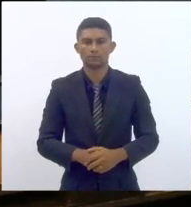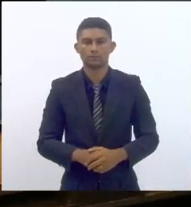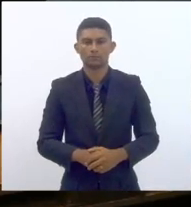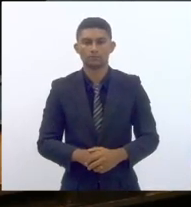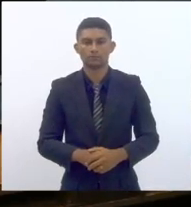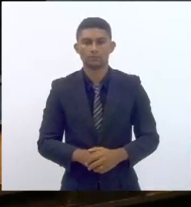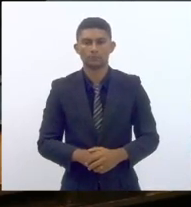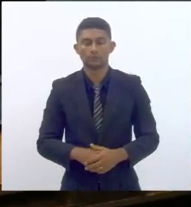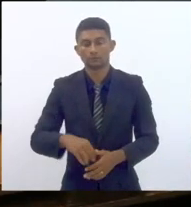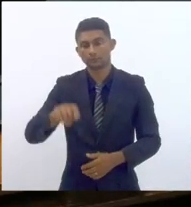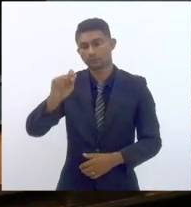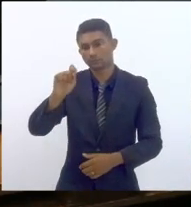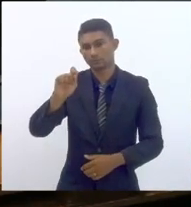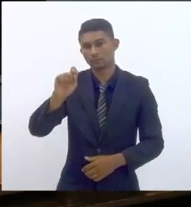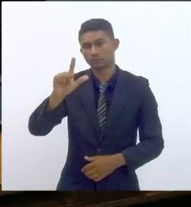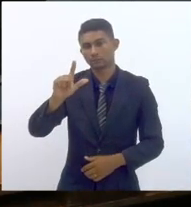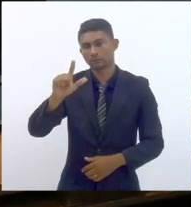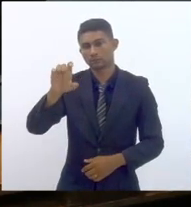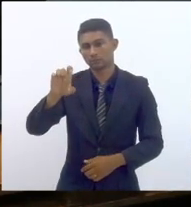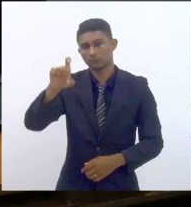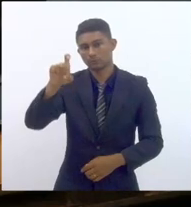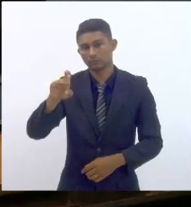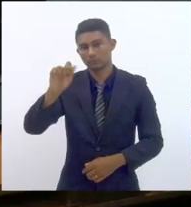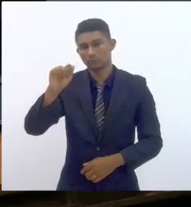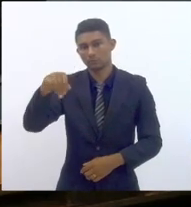Deputado Alexandre Knoploch.